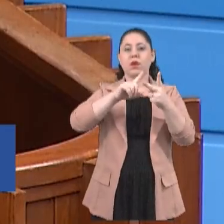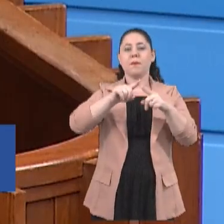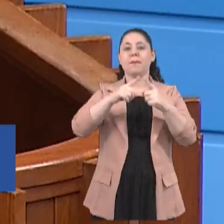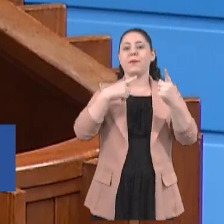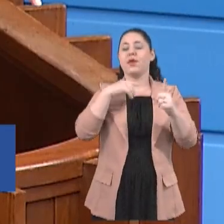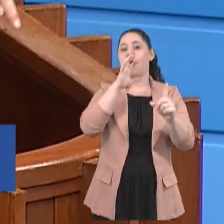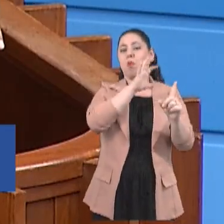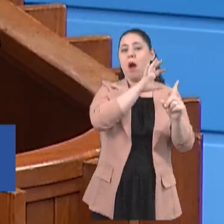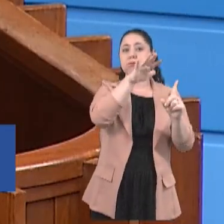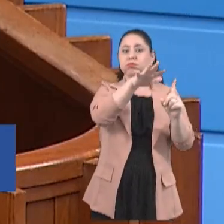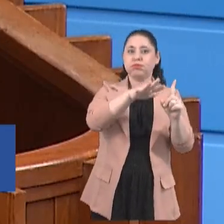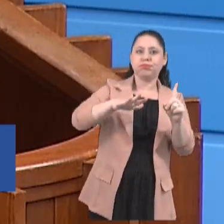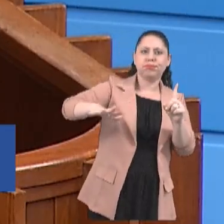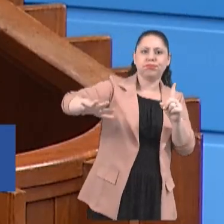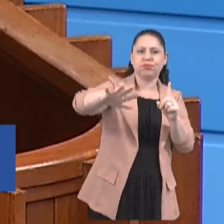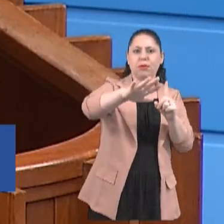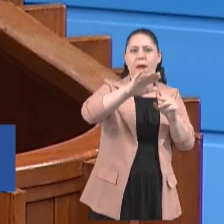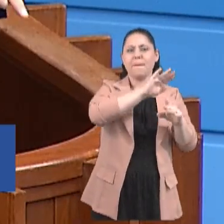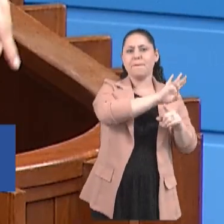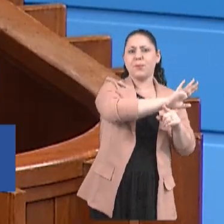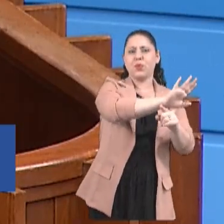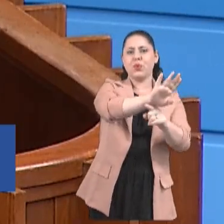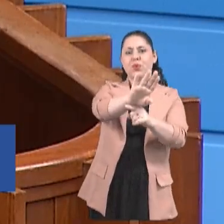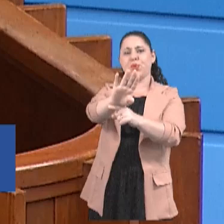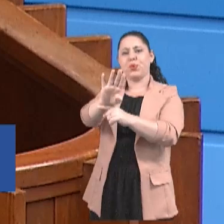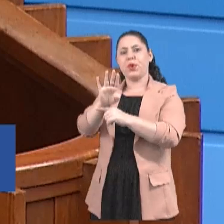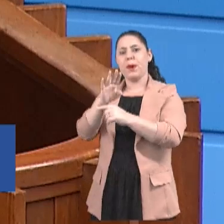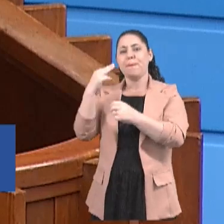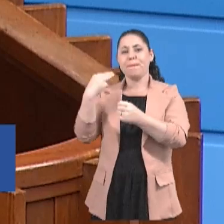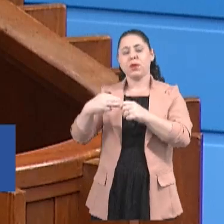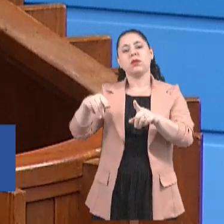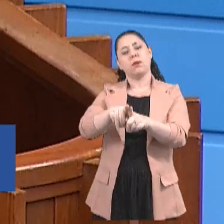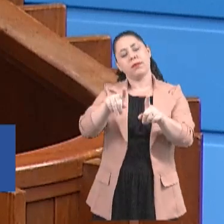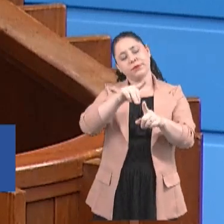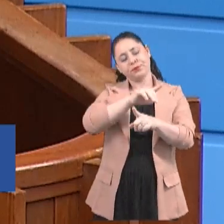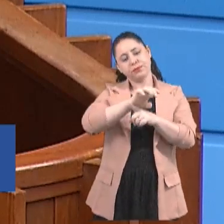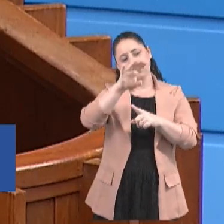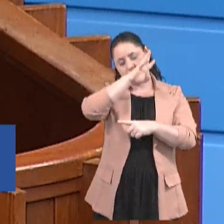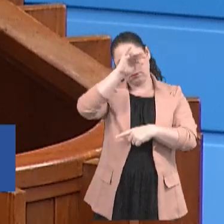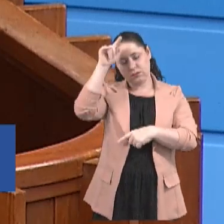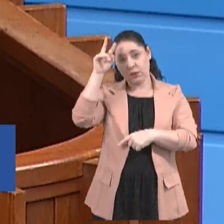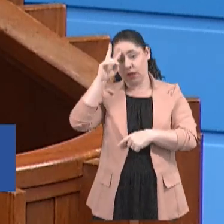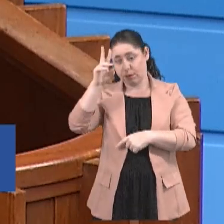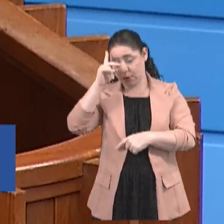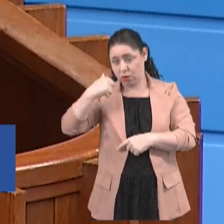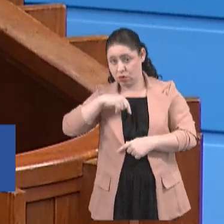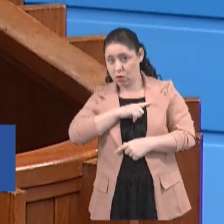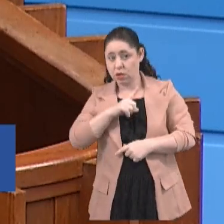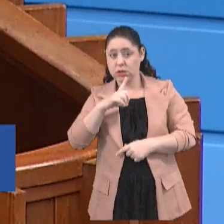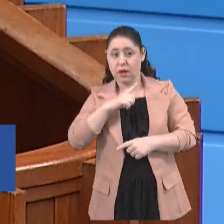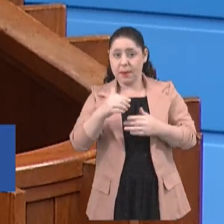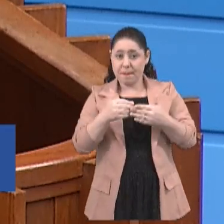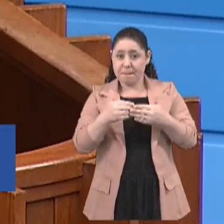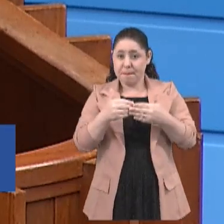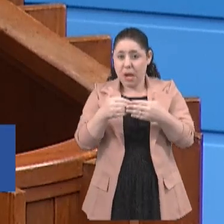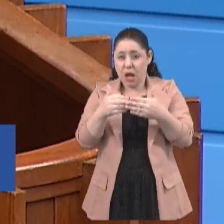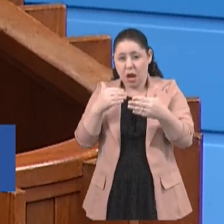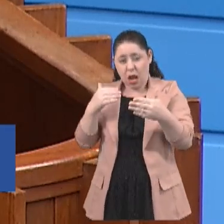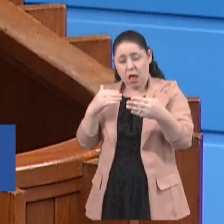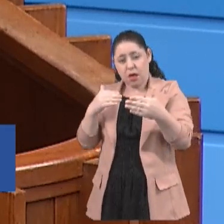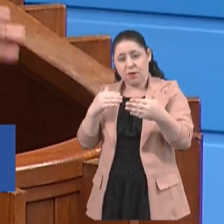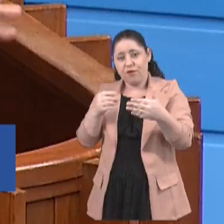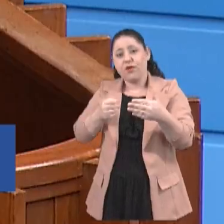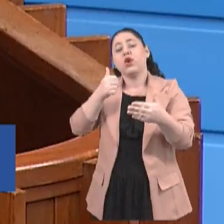vai impactar toda a região, os municípios vizinhos e o Mato Grosso do Sul. Lembrando que nós estamos há pouco tempo de ter